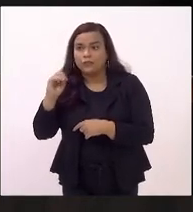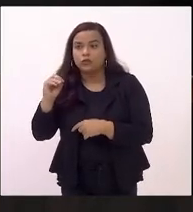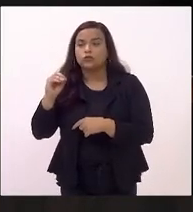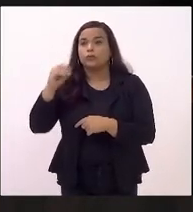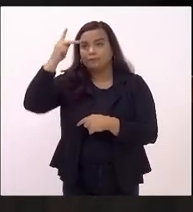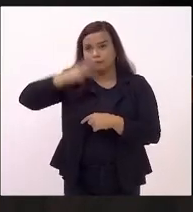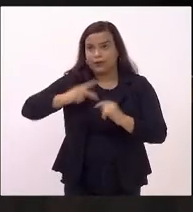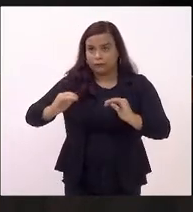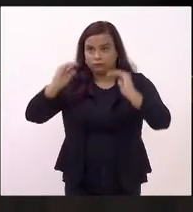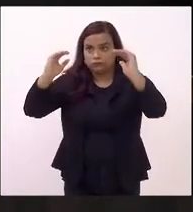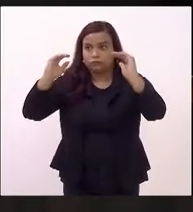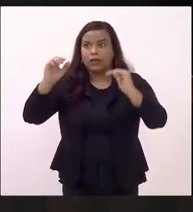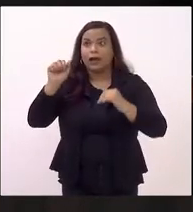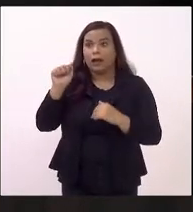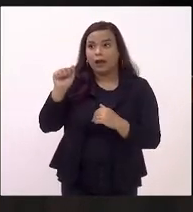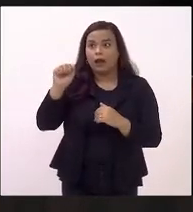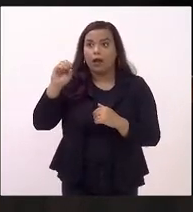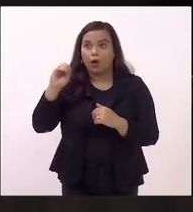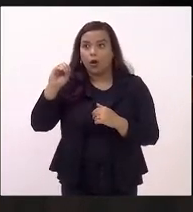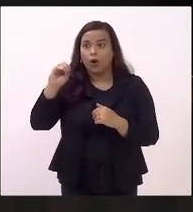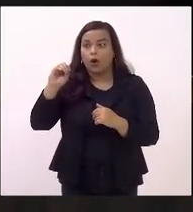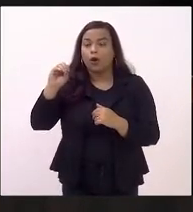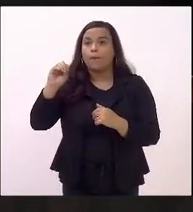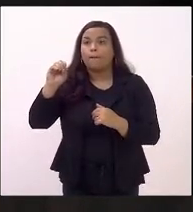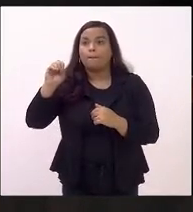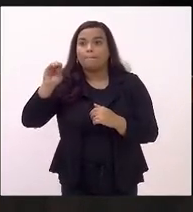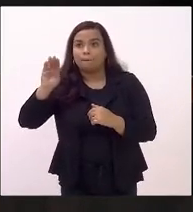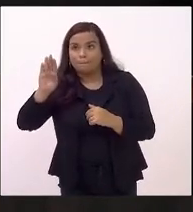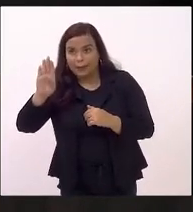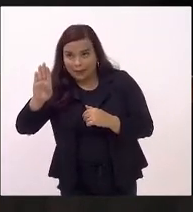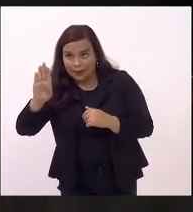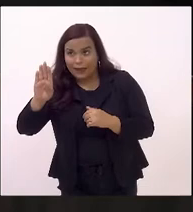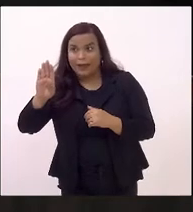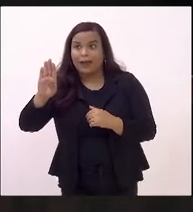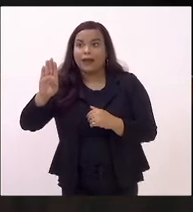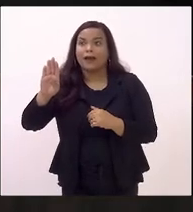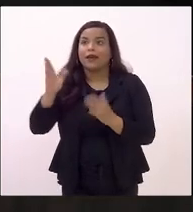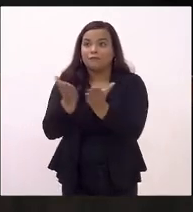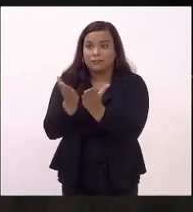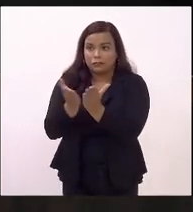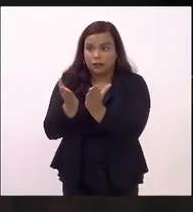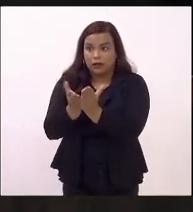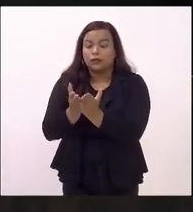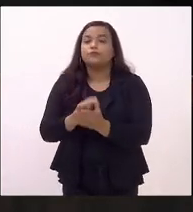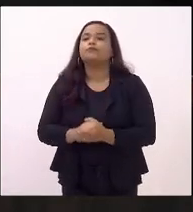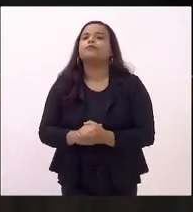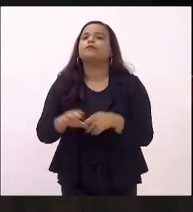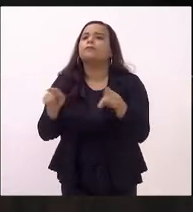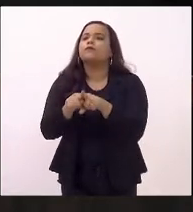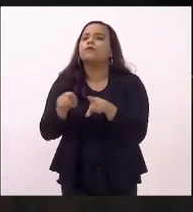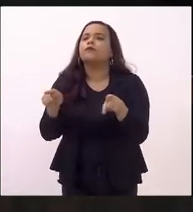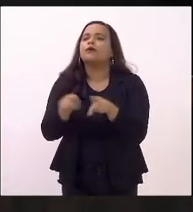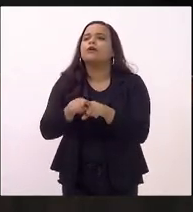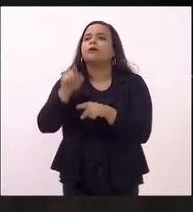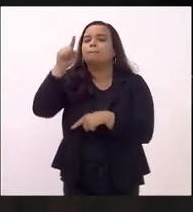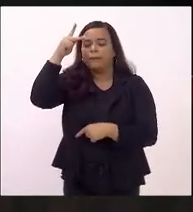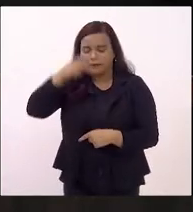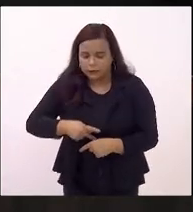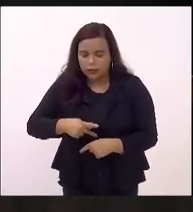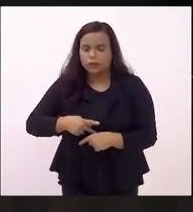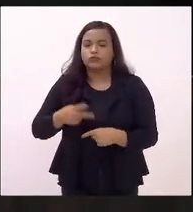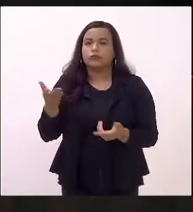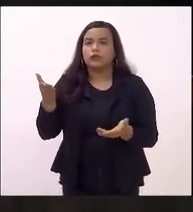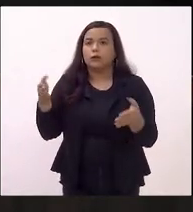dos Advogados Evangélicos do Brasil, de Daniel Diego Alves, presidente da Comissão de Igualdade Racial da OAB